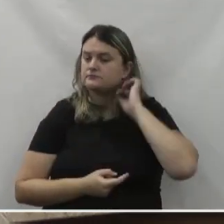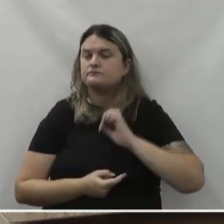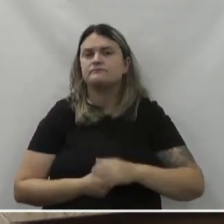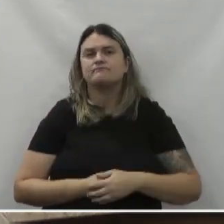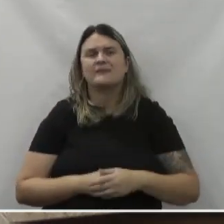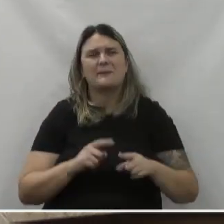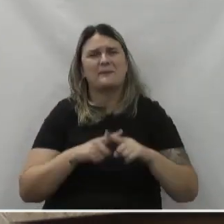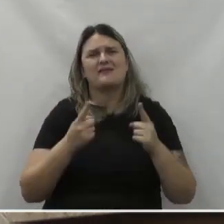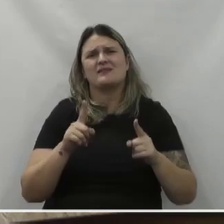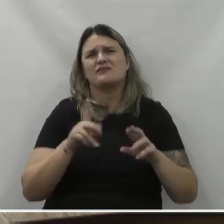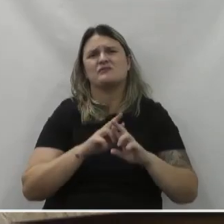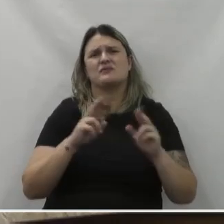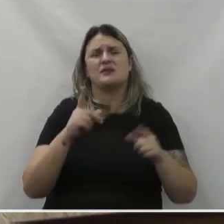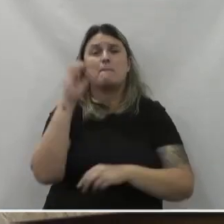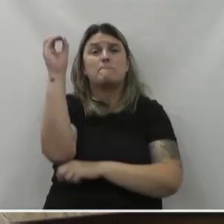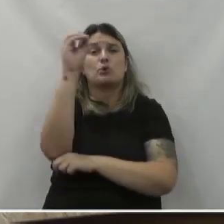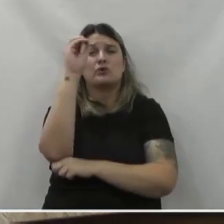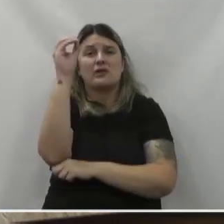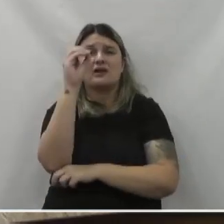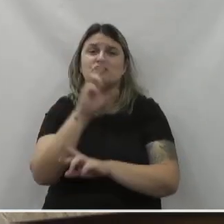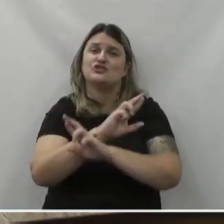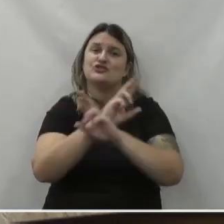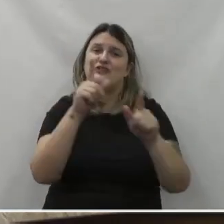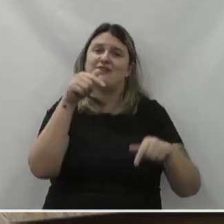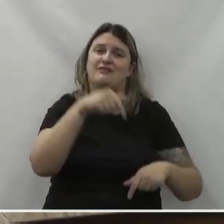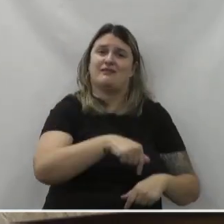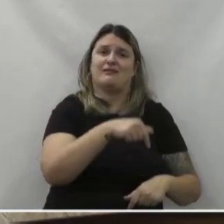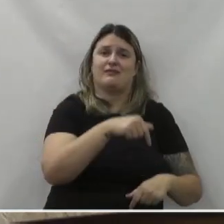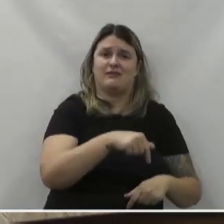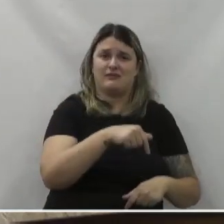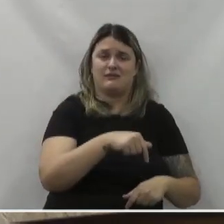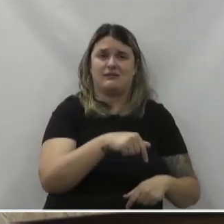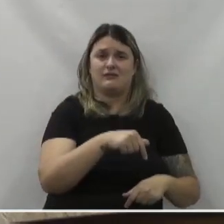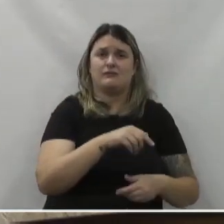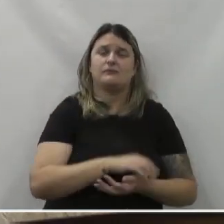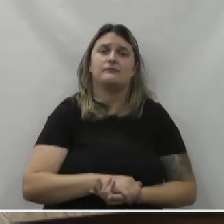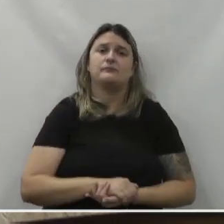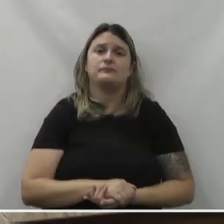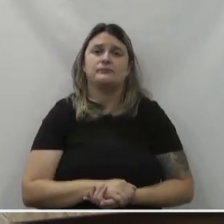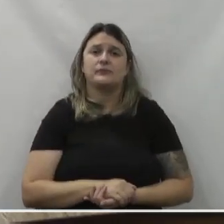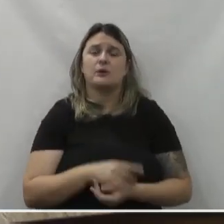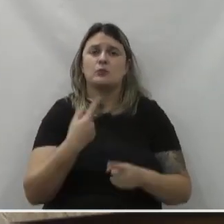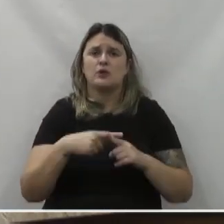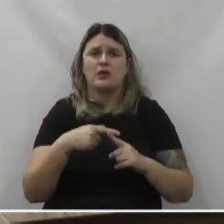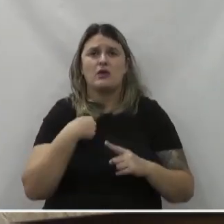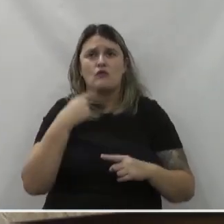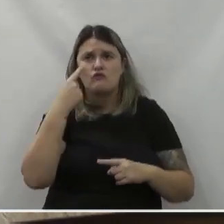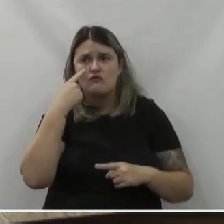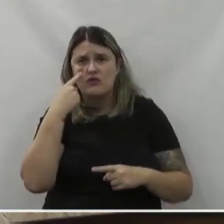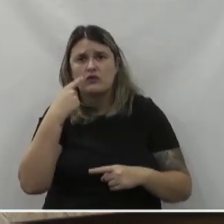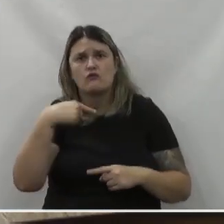é diferente, Porto Alegre é diferente do que está sendo praticado no contrato aqui. Porque eu vi lá e conversei com o prefeito